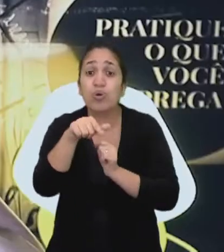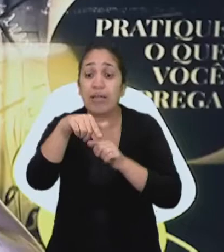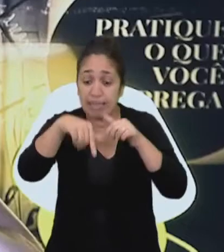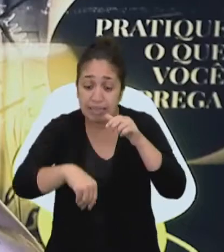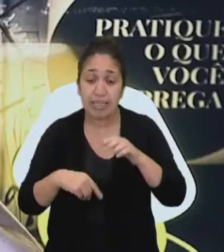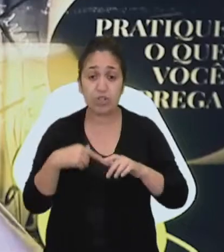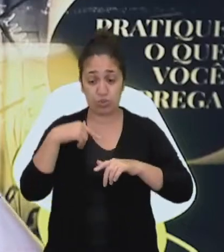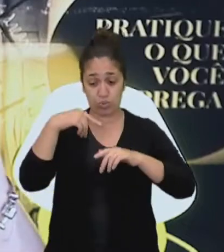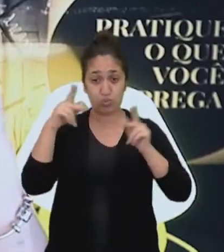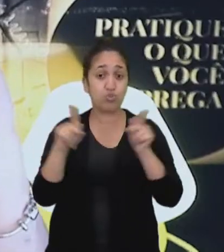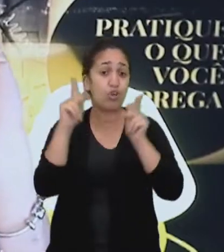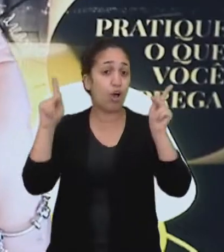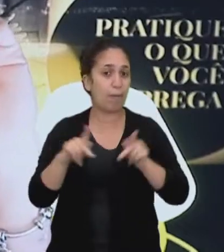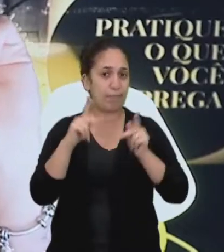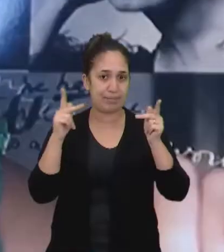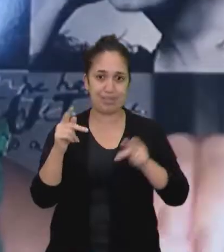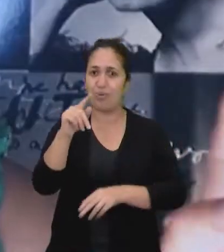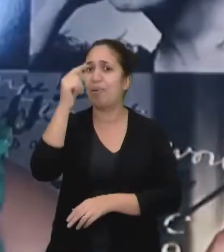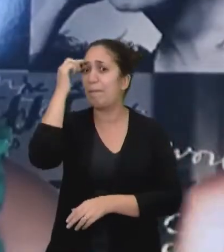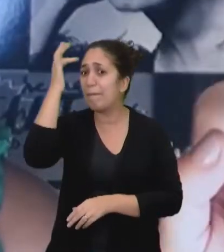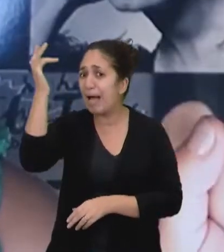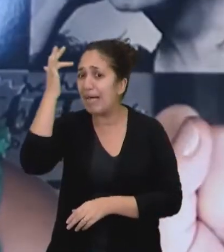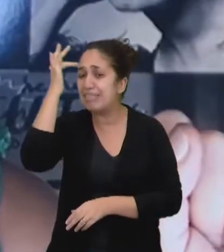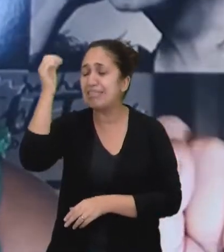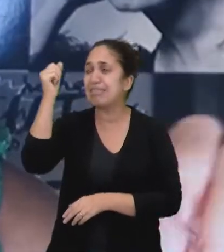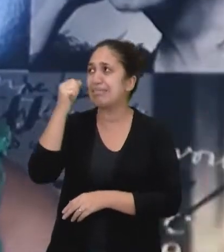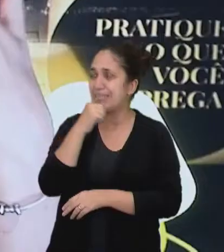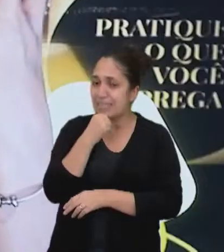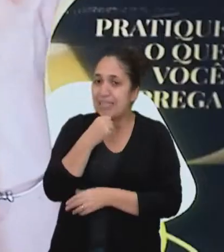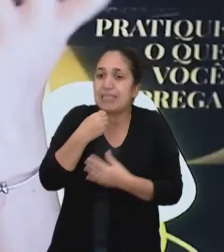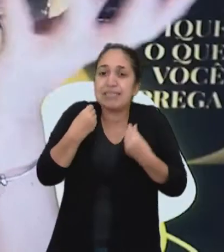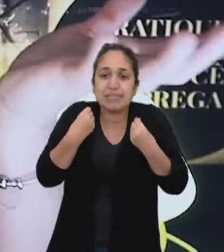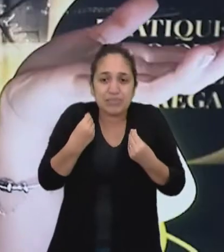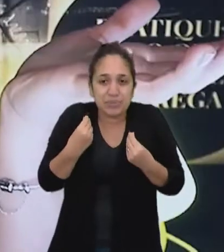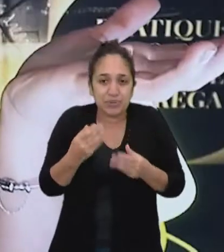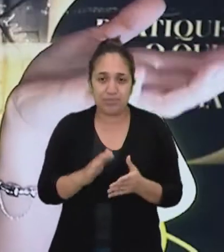Então, calculem o tamanho da desilusão da